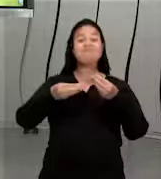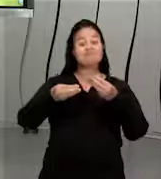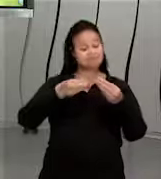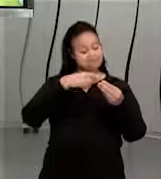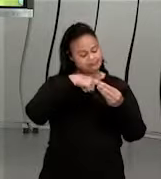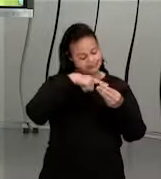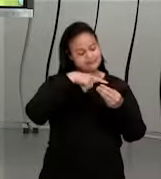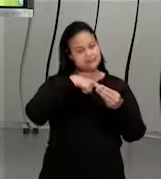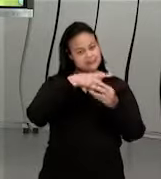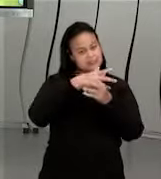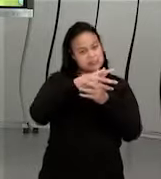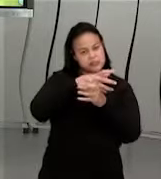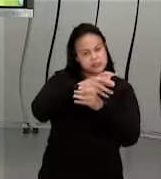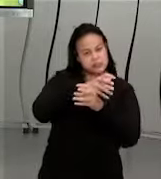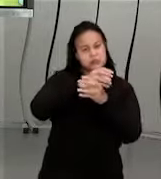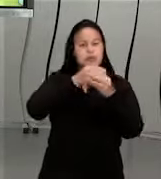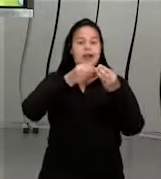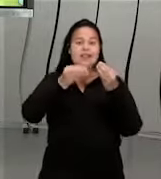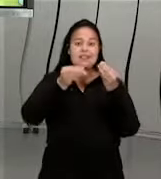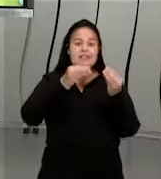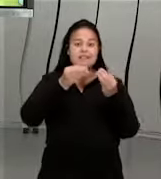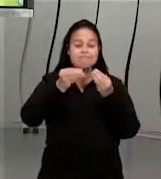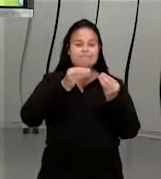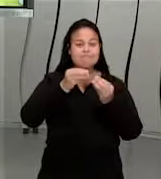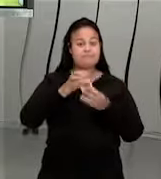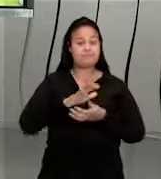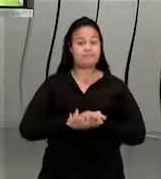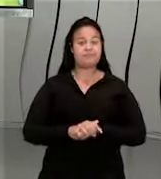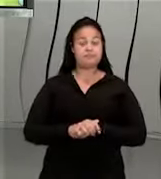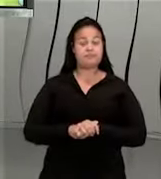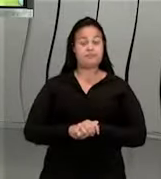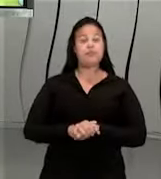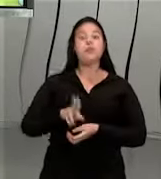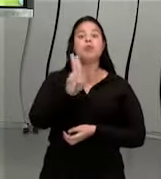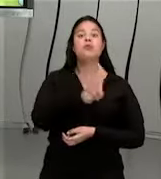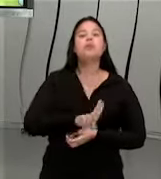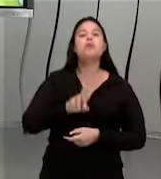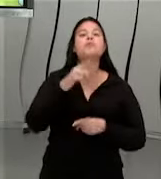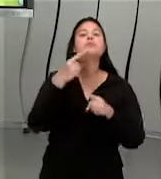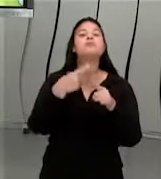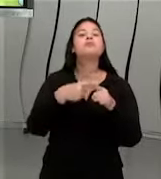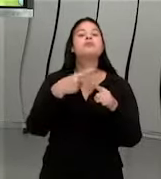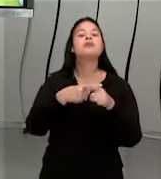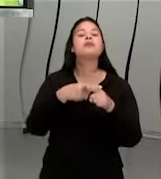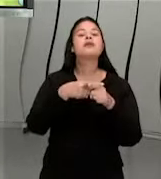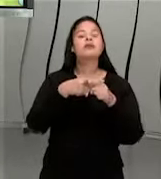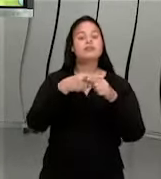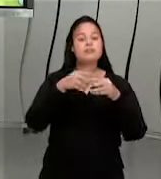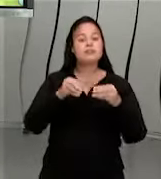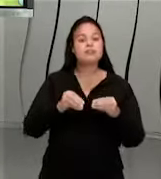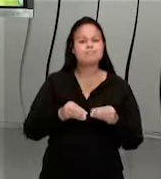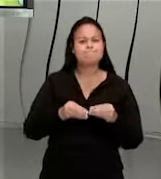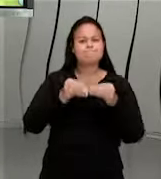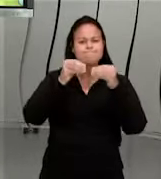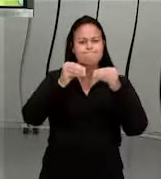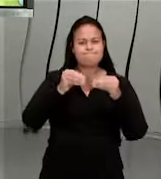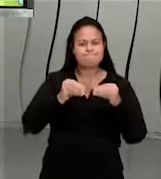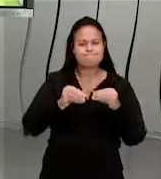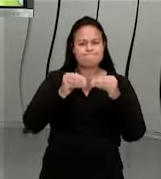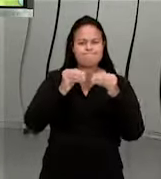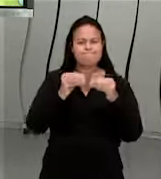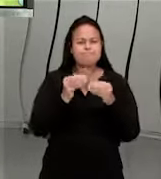flexibilidade. A sua função é de sustentação e de